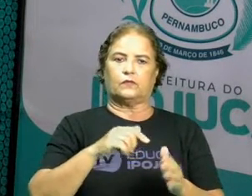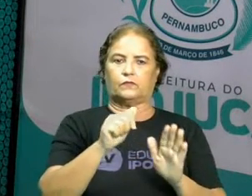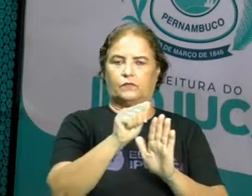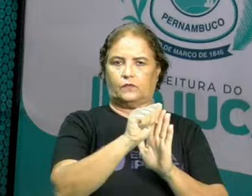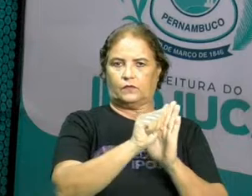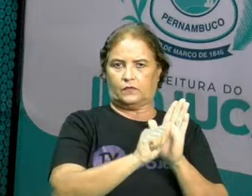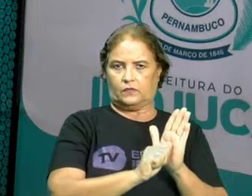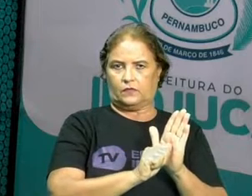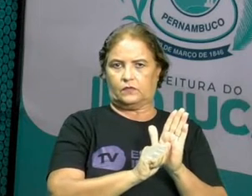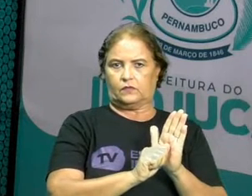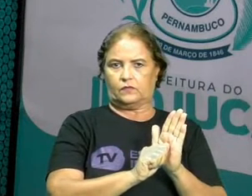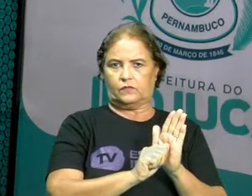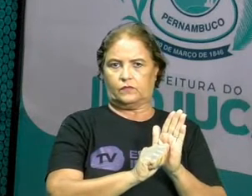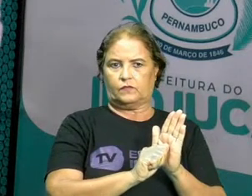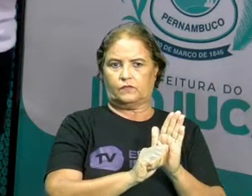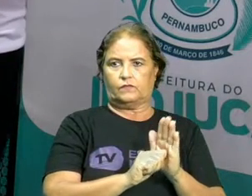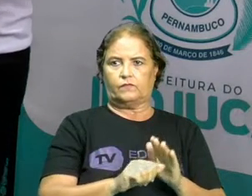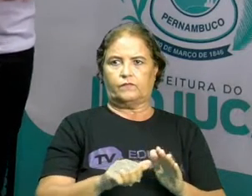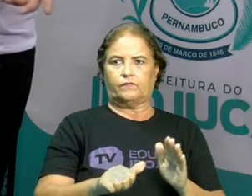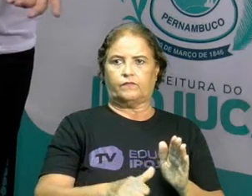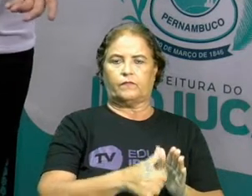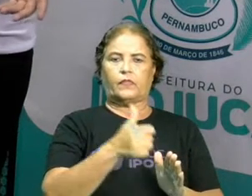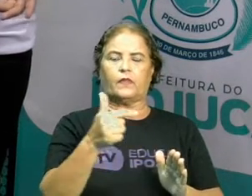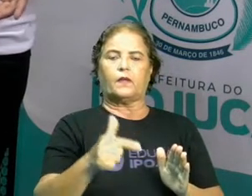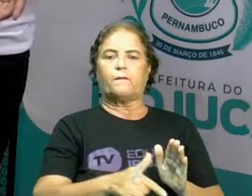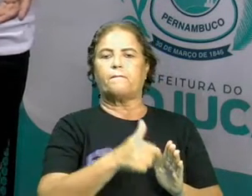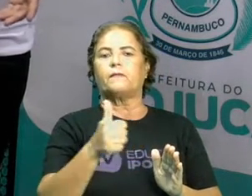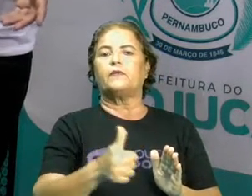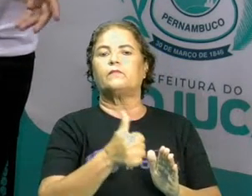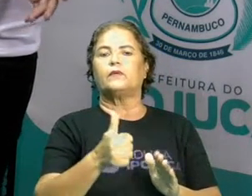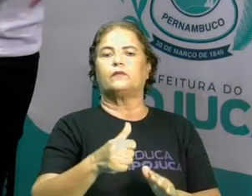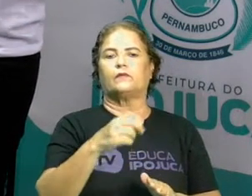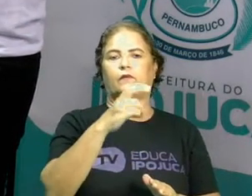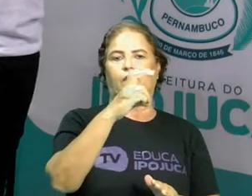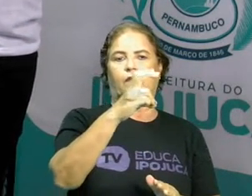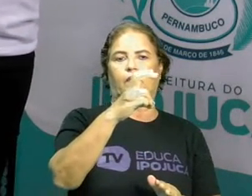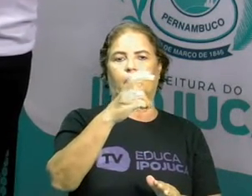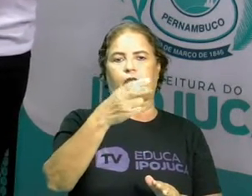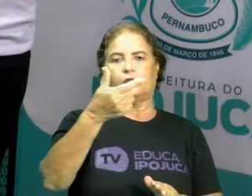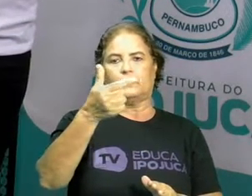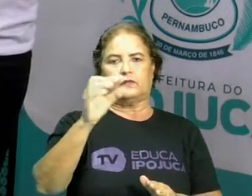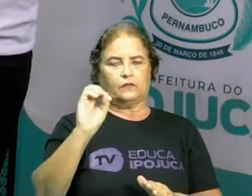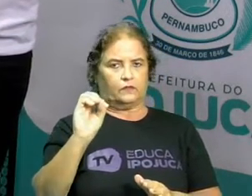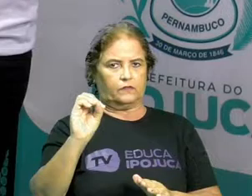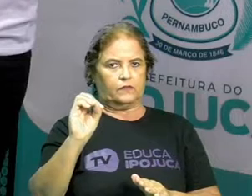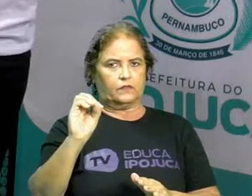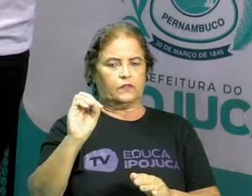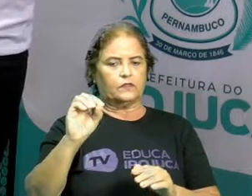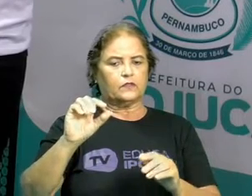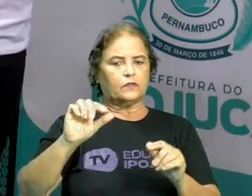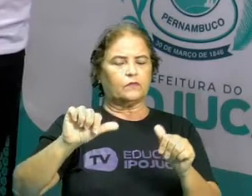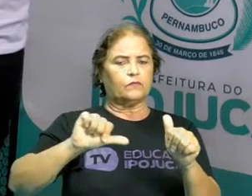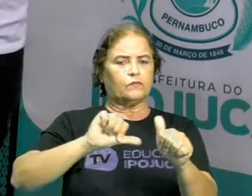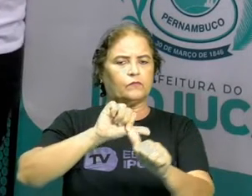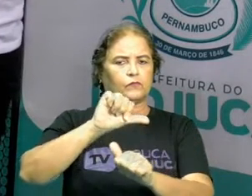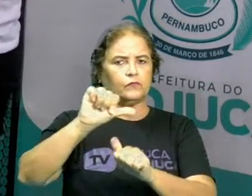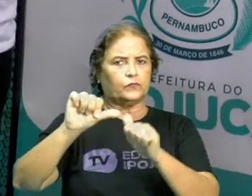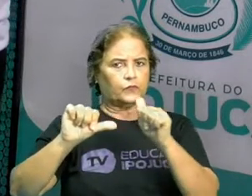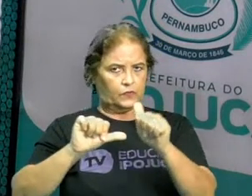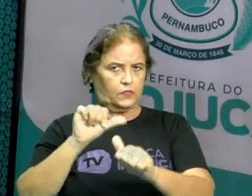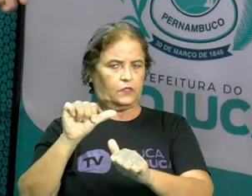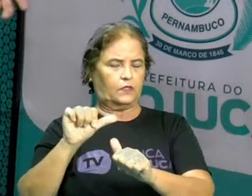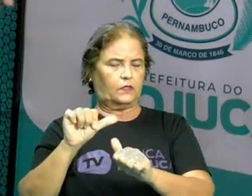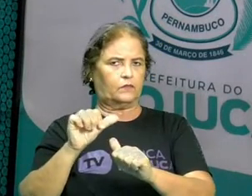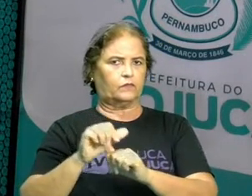Pois é. Primeiro, 520. Se nós invertermos uma posiçãozinha